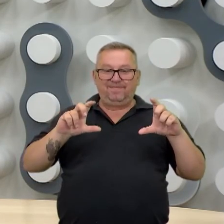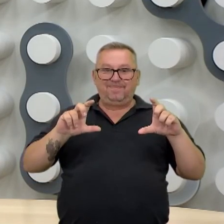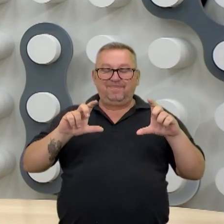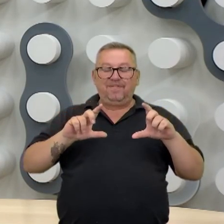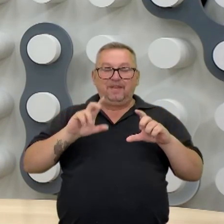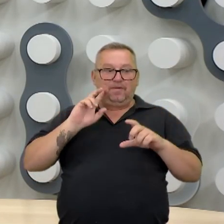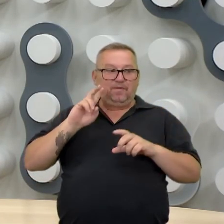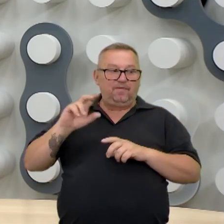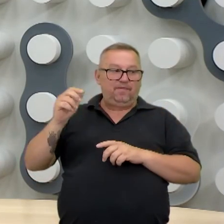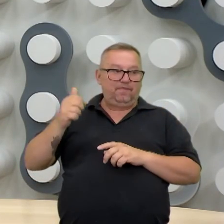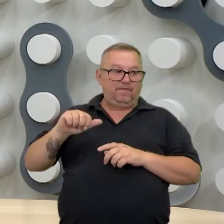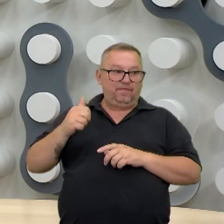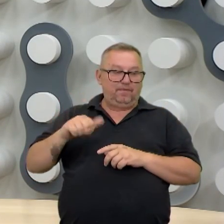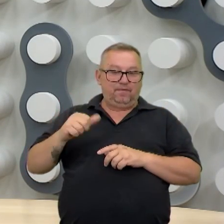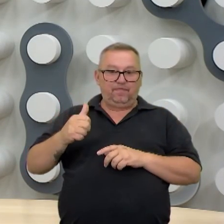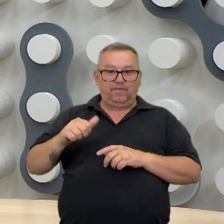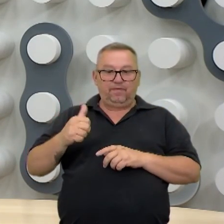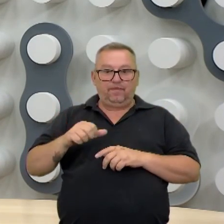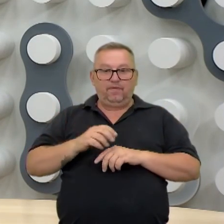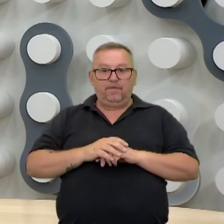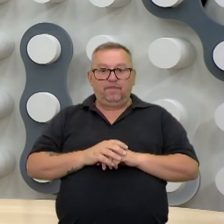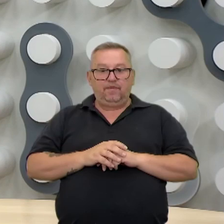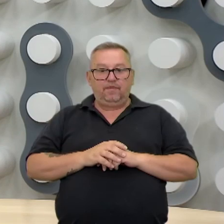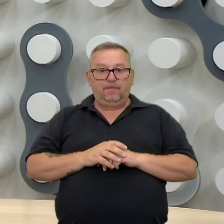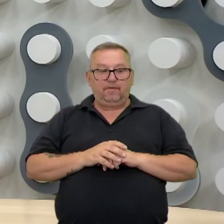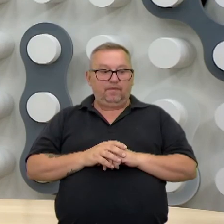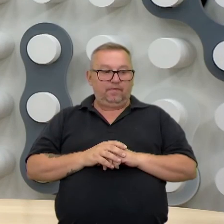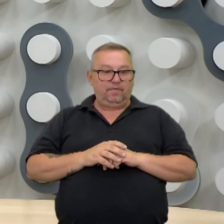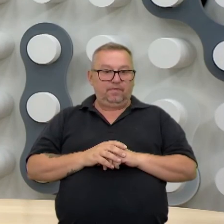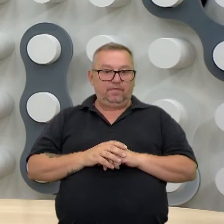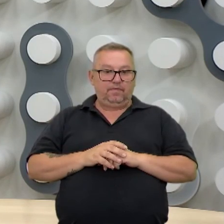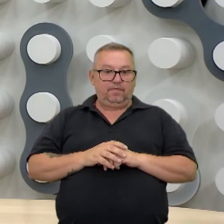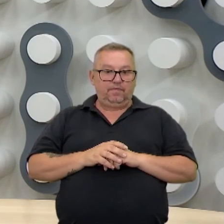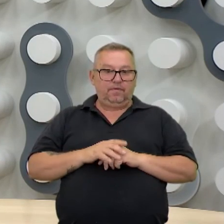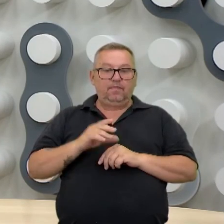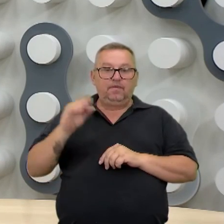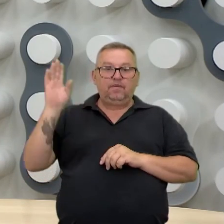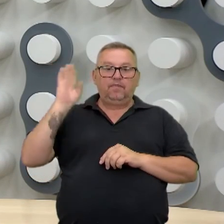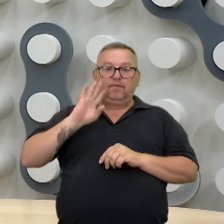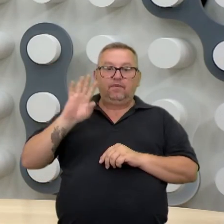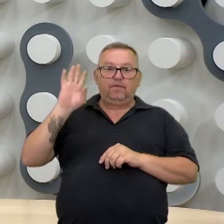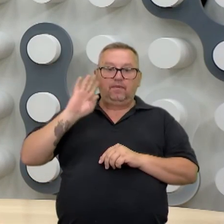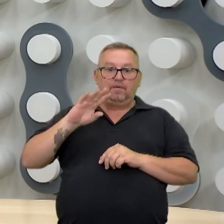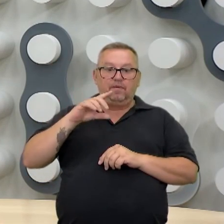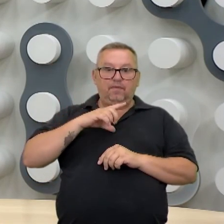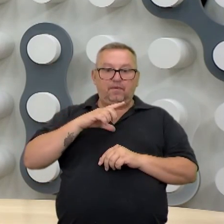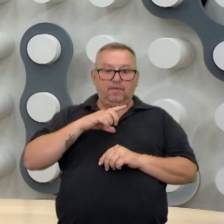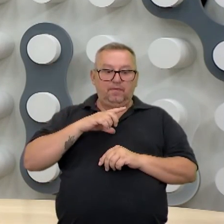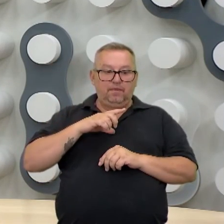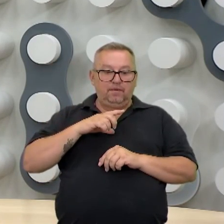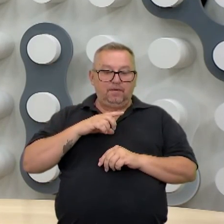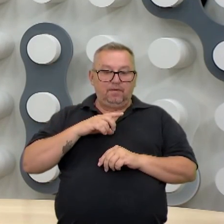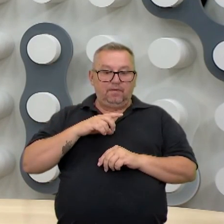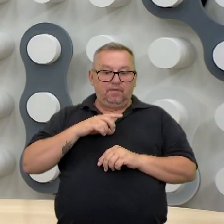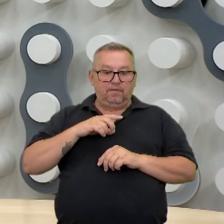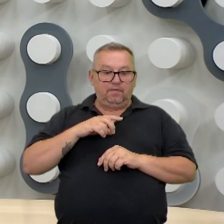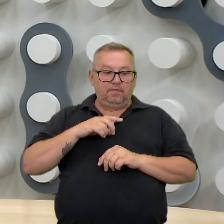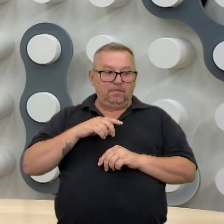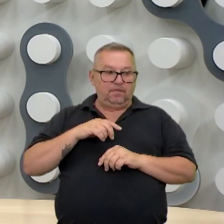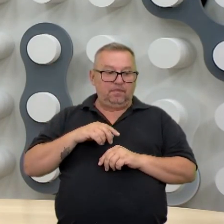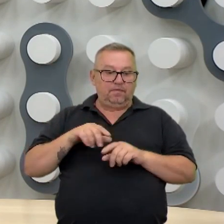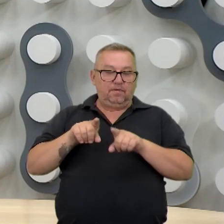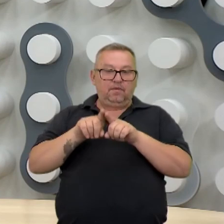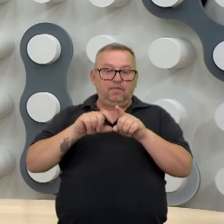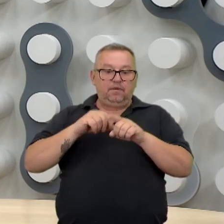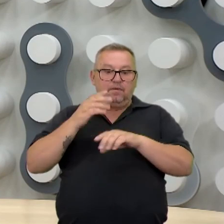aí para vocês estarem também avaliando a nossa aula. Foi muito legal estar aqui com vocês, né? Nós vamos dar continuidade a essa